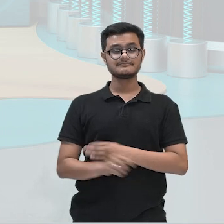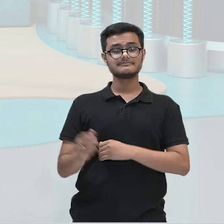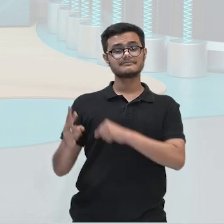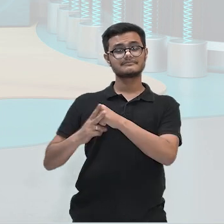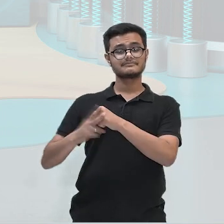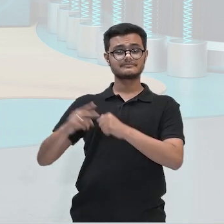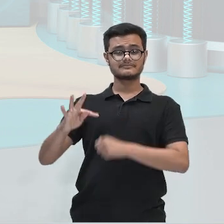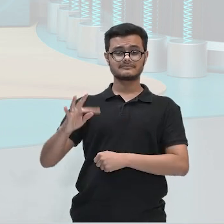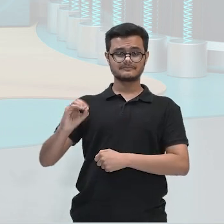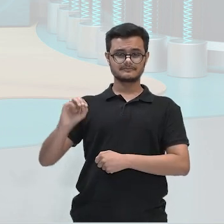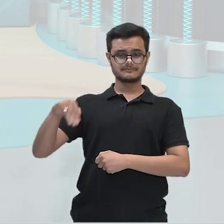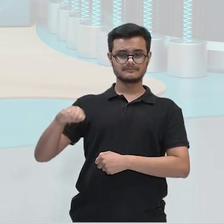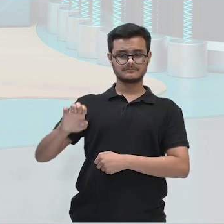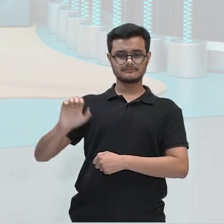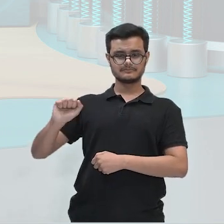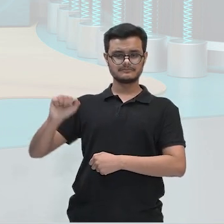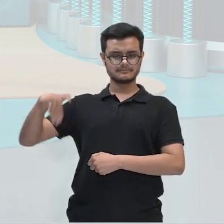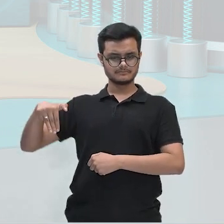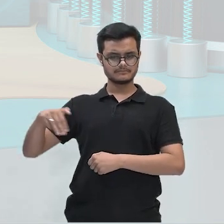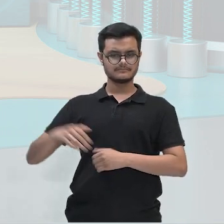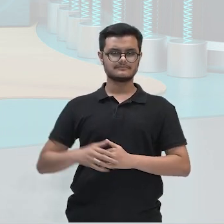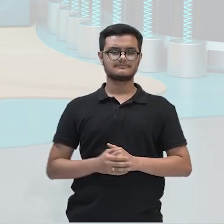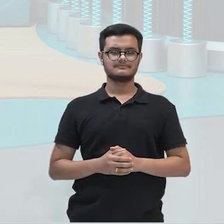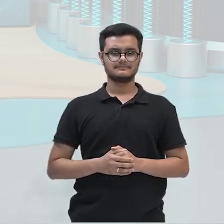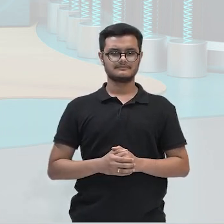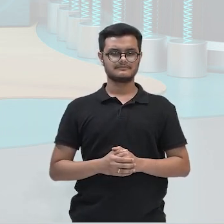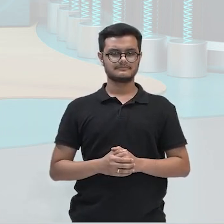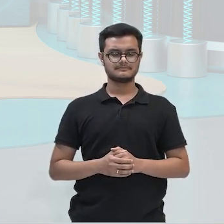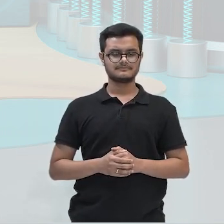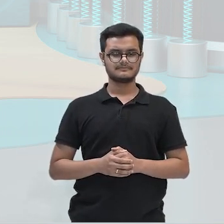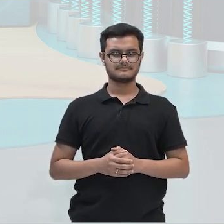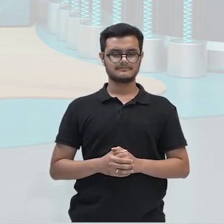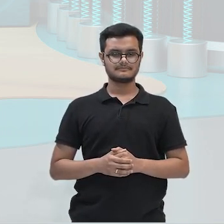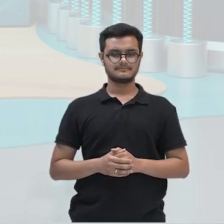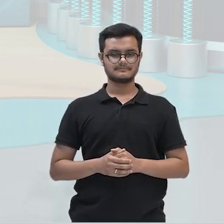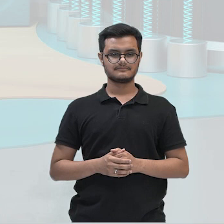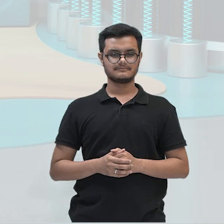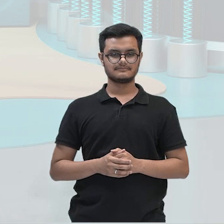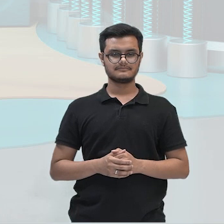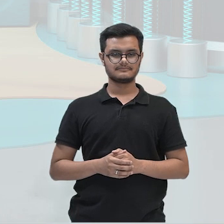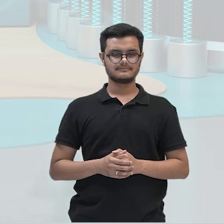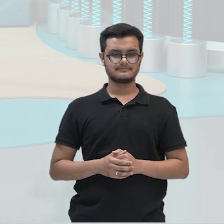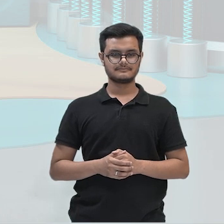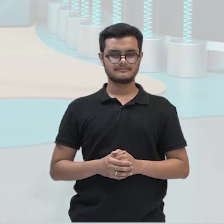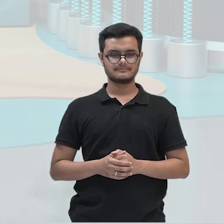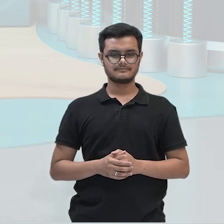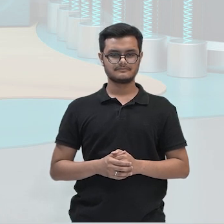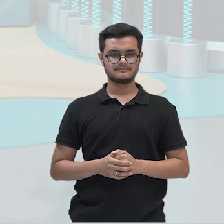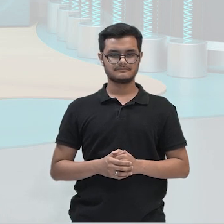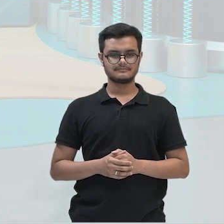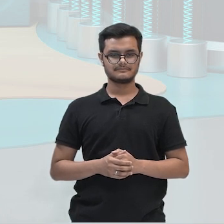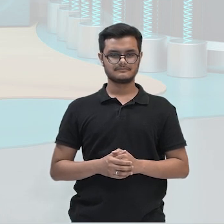mean, significar. A forma do passado lá no comecinho, ó. Meant,